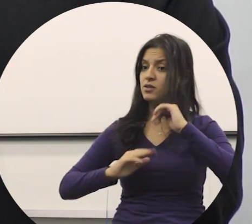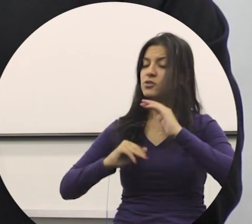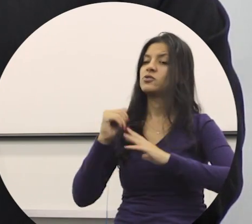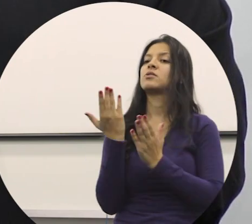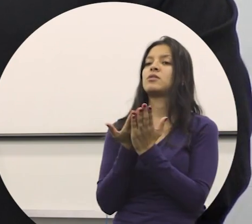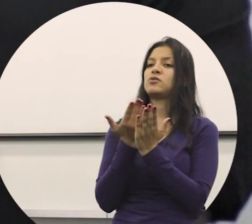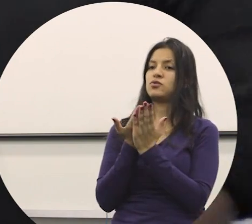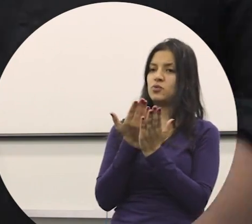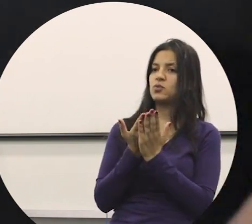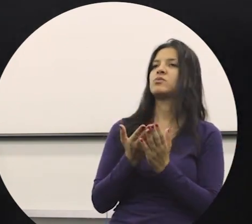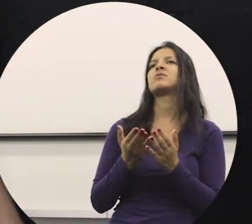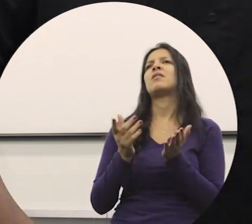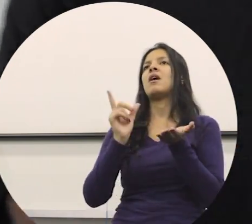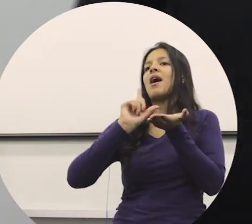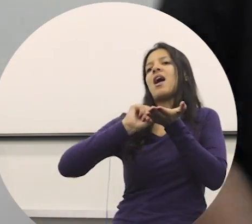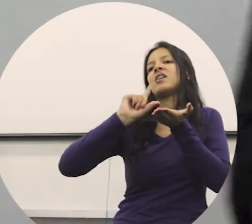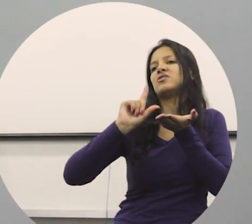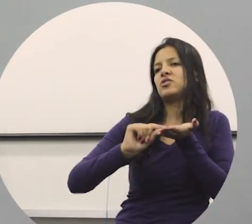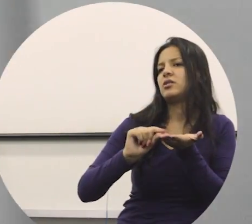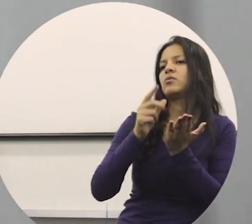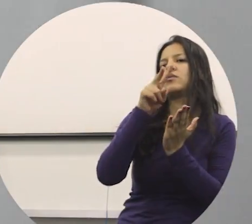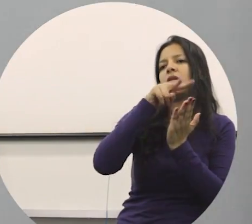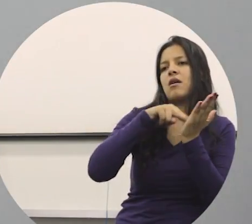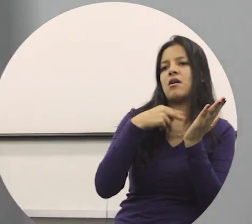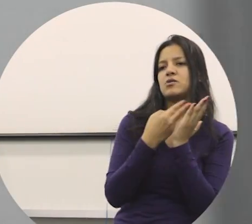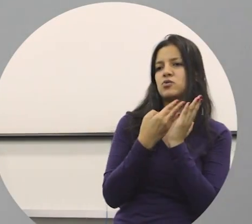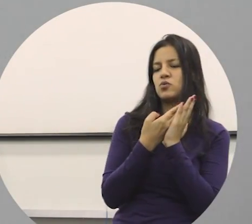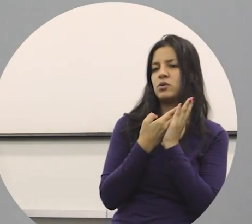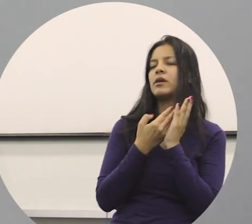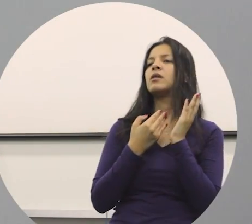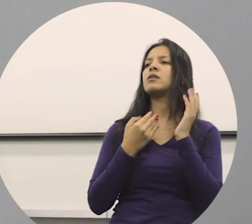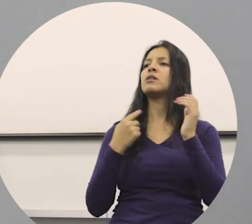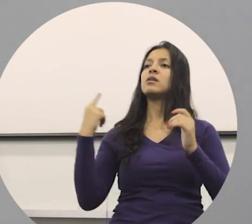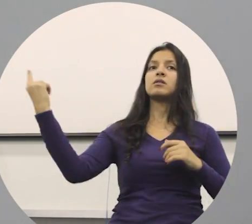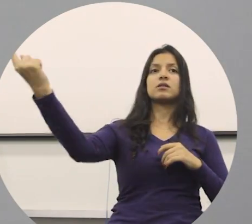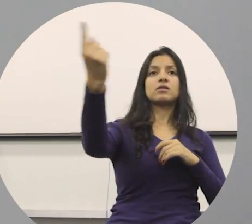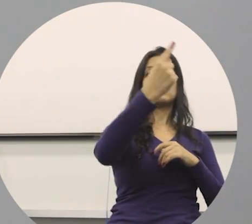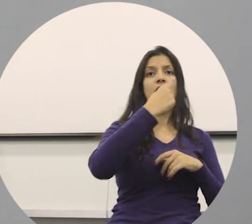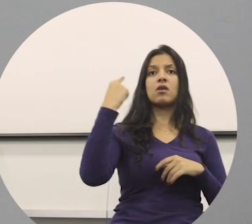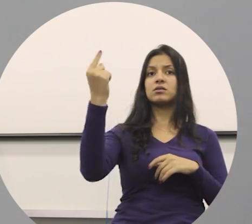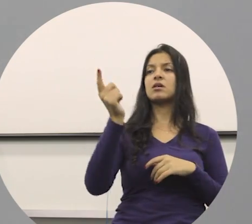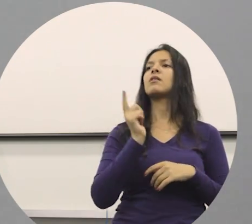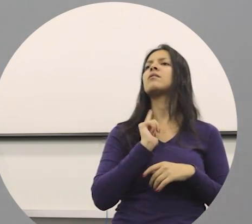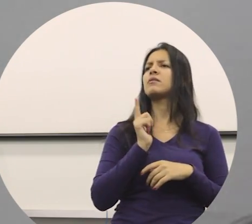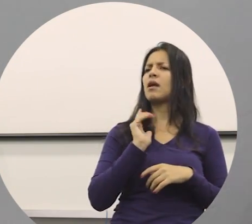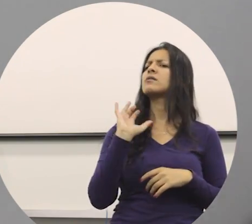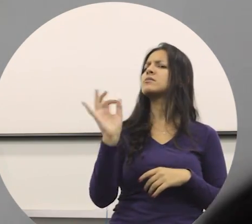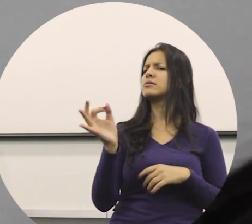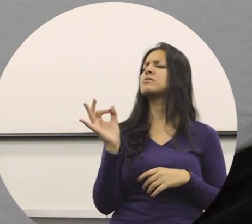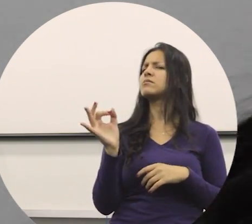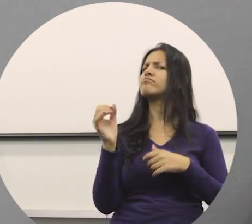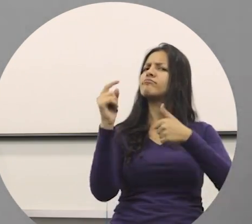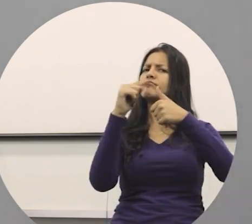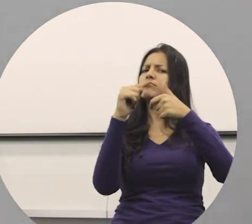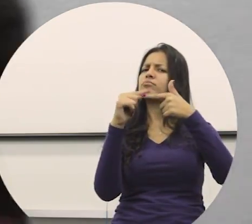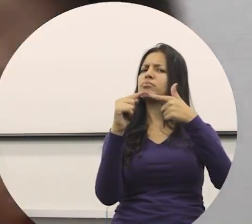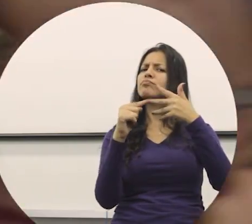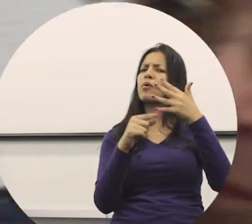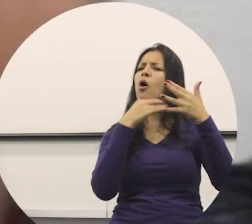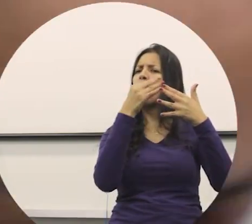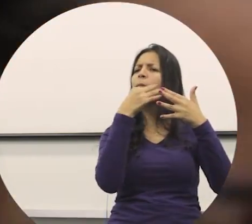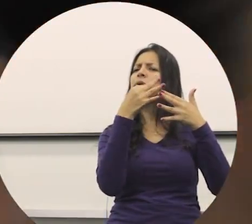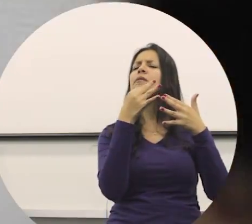de artigos que a gente tem em contato, todos nós aqui com a prática, a gente tem sim apontamentos. O que a gente